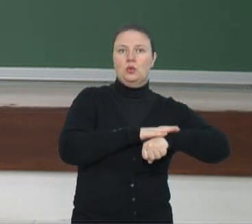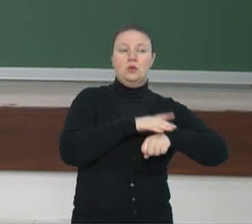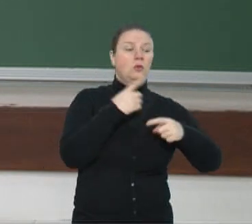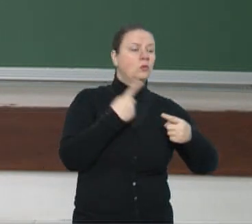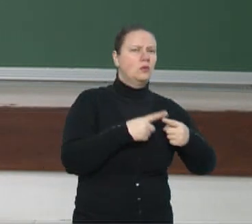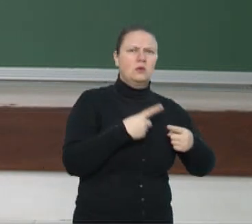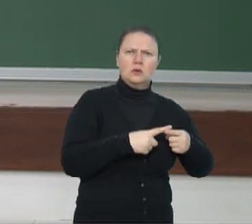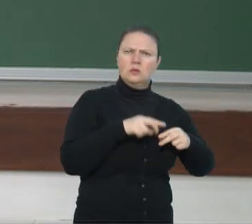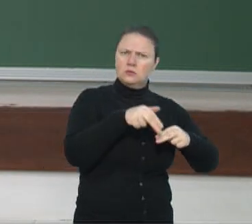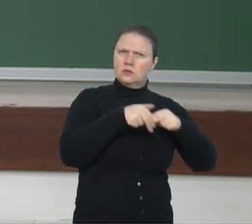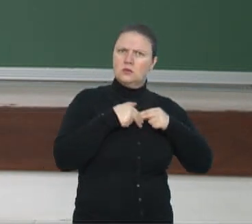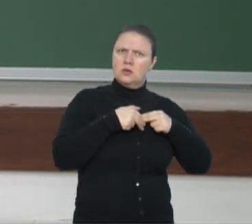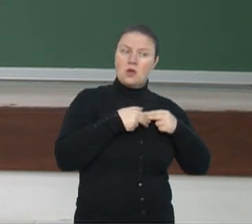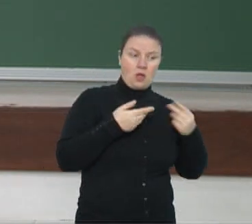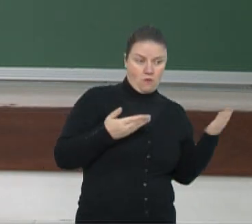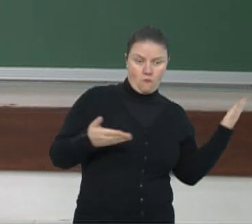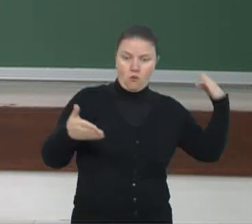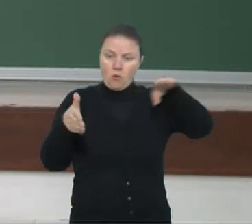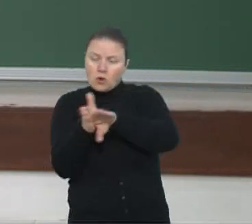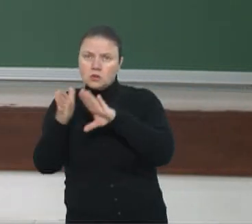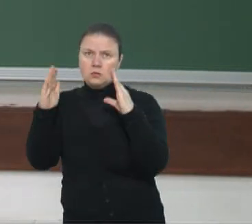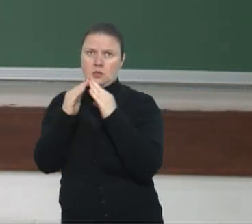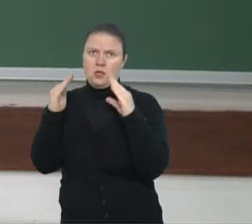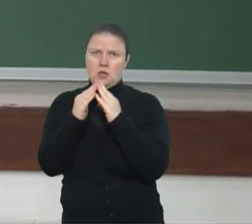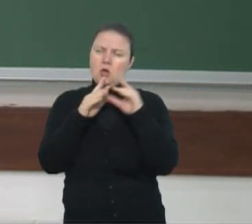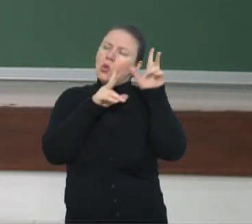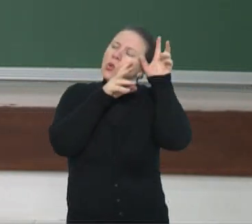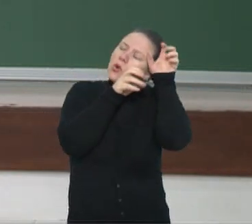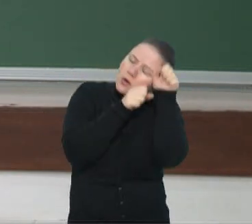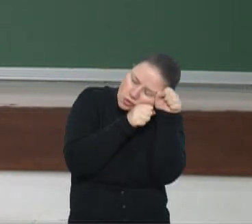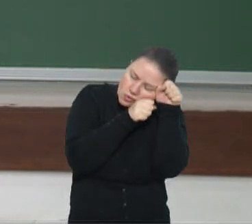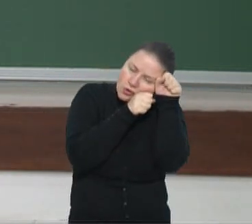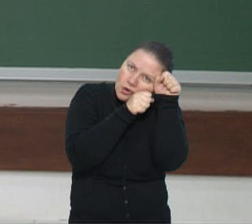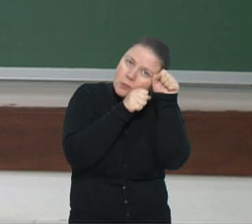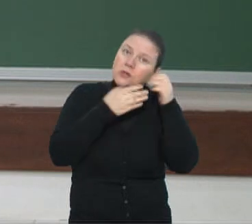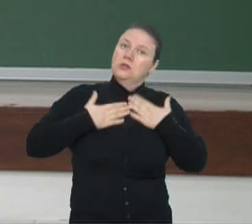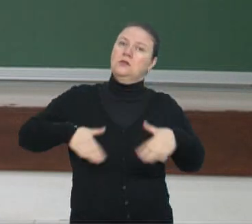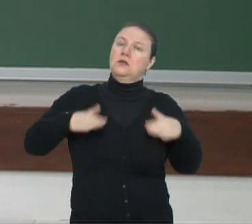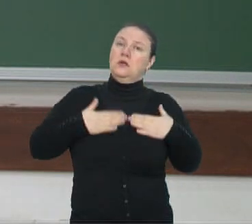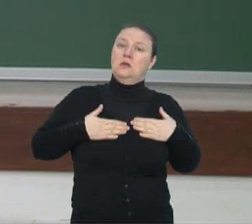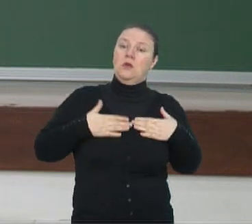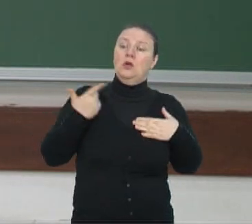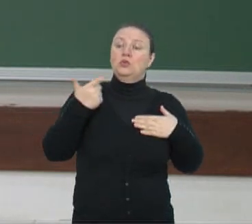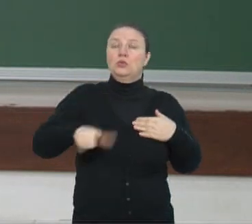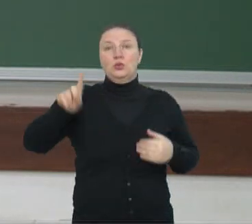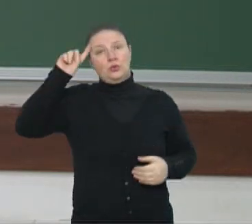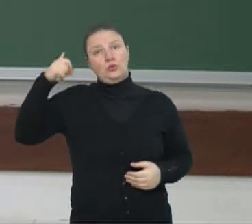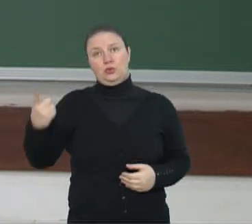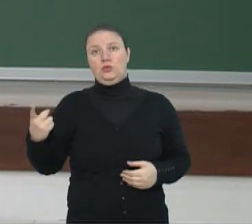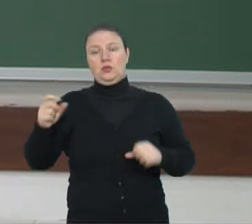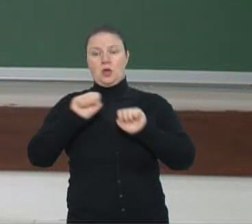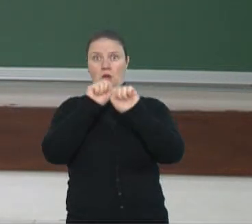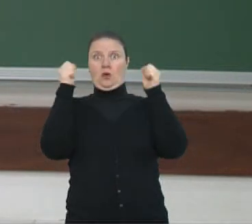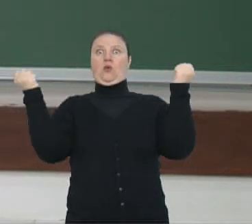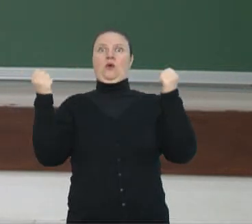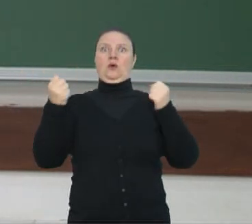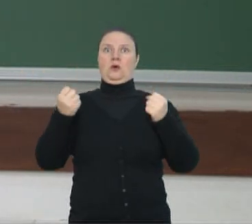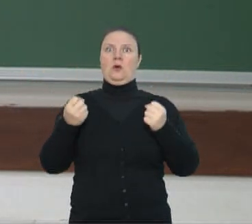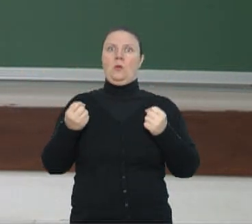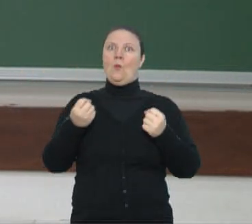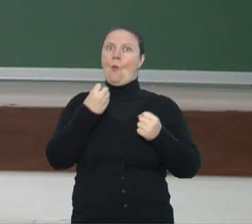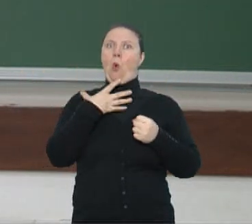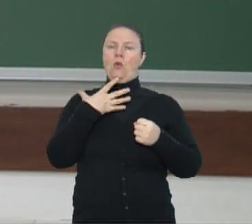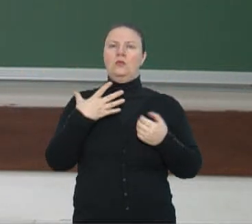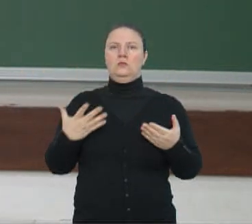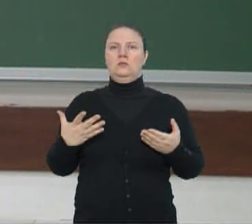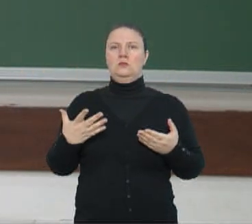casa, dormir e acordar para ir trabalhar. Acordar em plenas condições. Tá? Sempre querendo incentivar eles a voltar mais cedo para casa, dormir